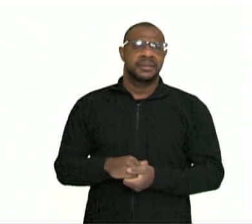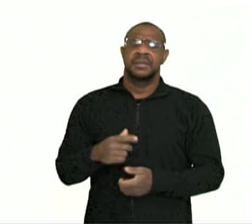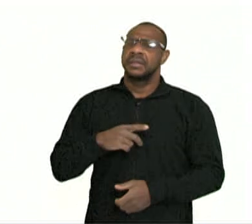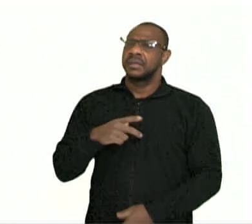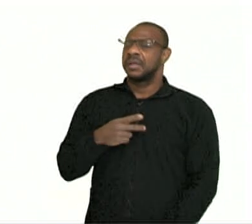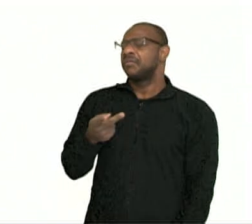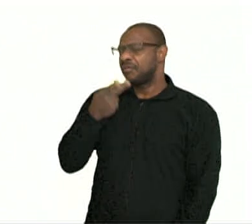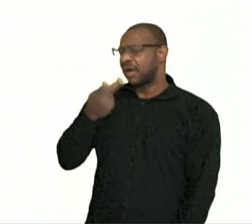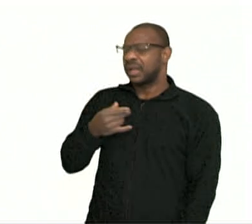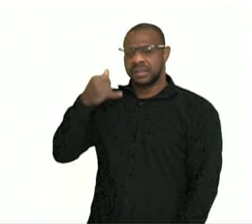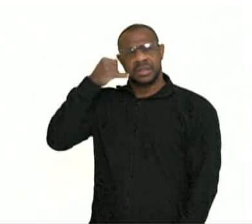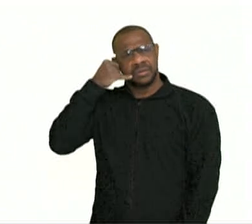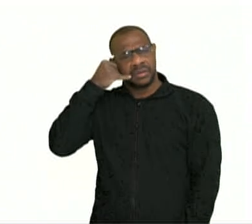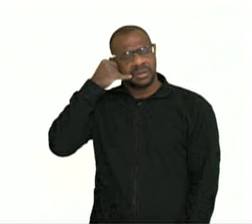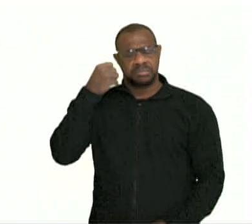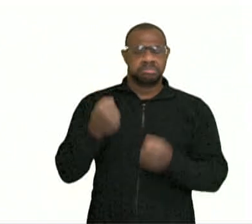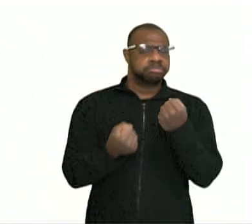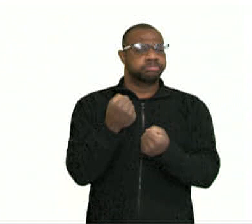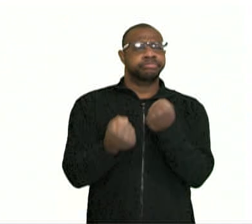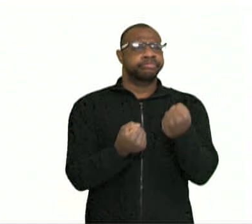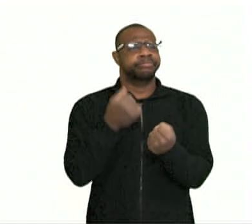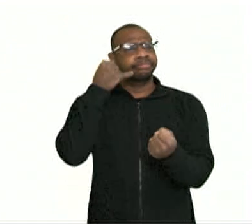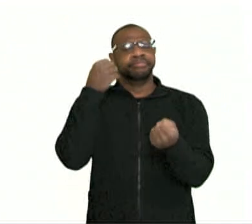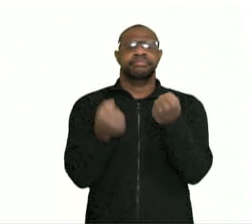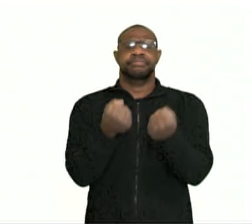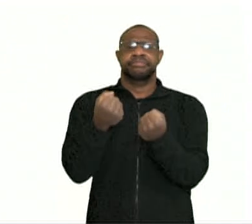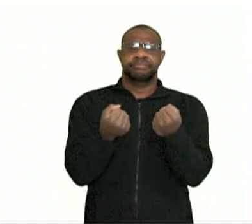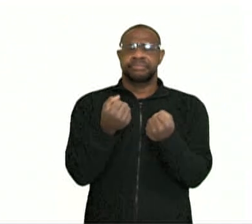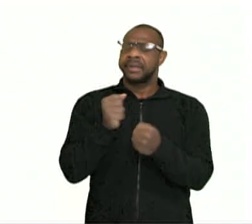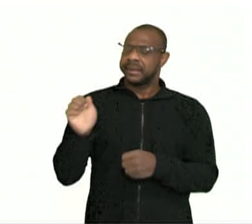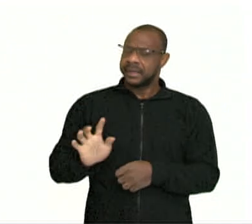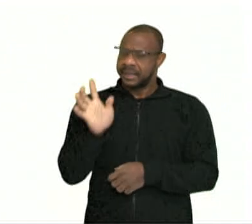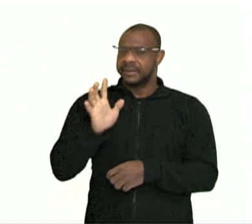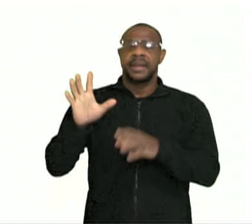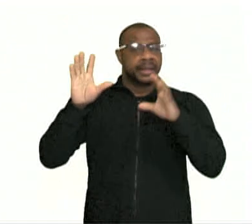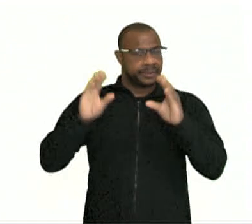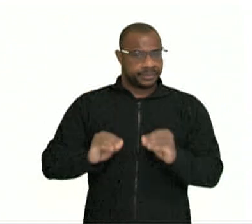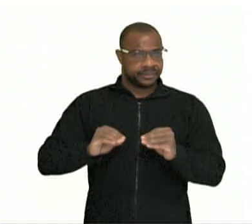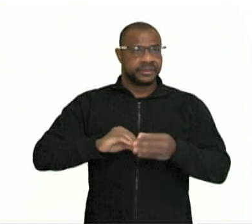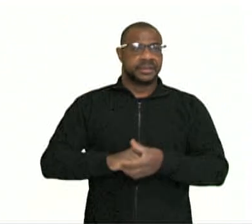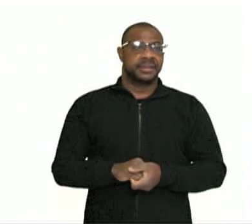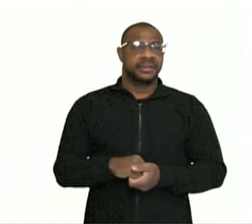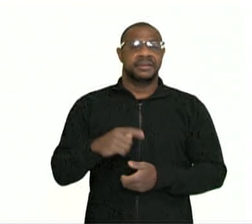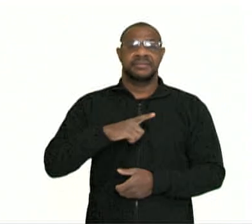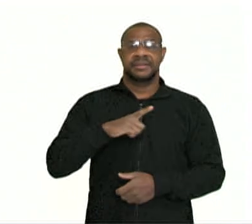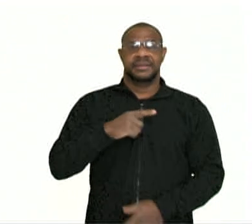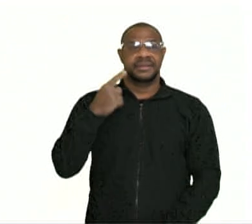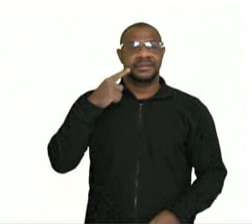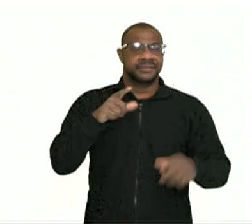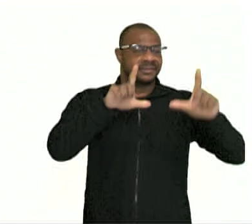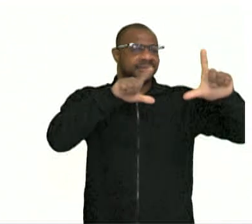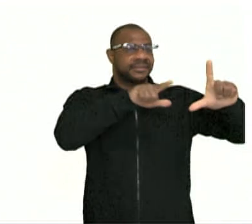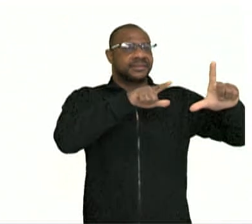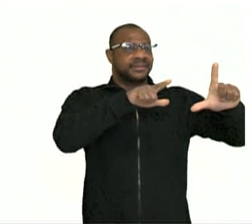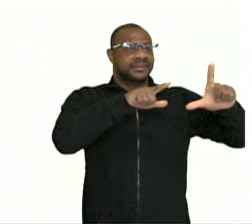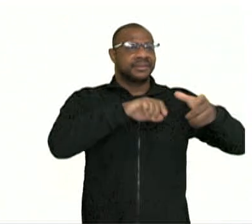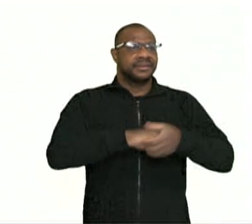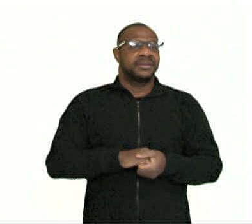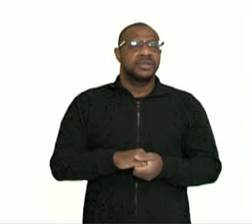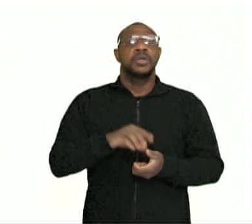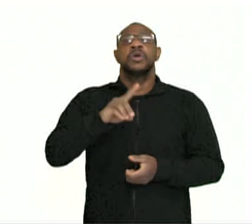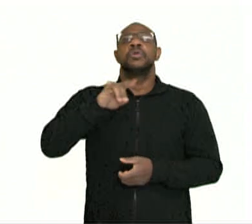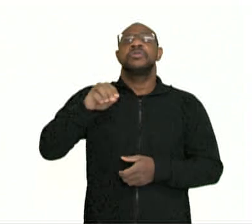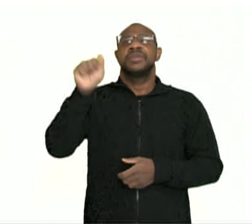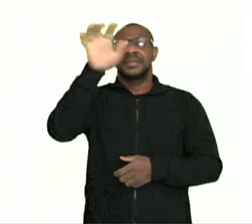falar ao celular no trânsito, sai muito caro, ó. Vou desligar, viu? Ele já tem aqui Semana Nacional do